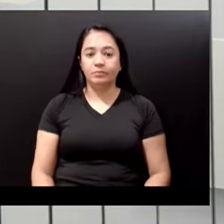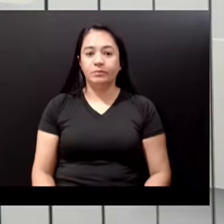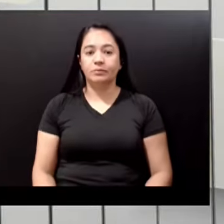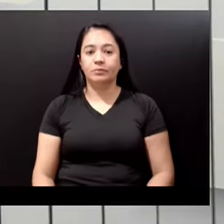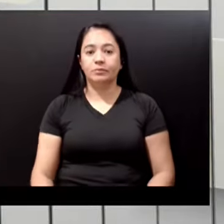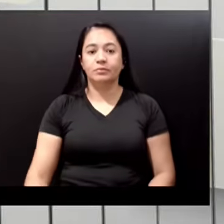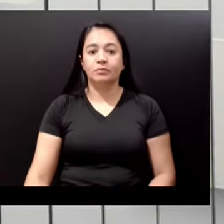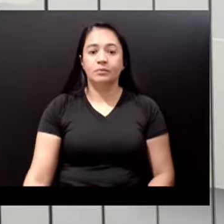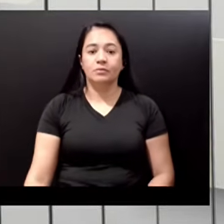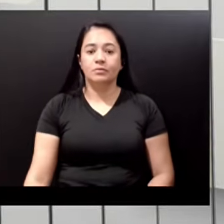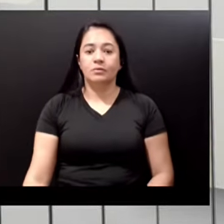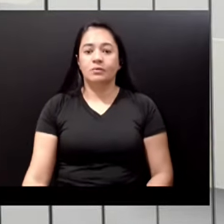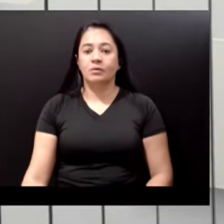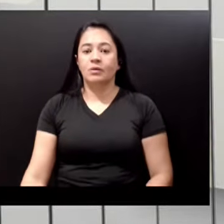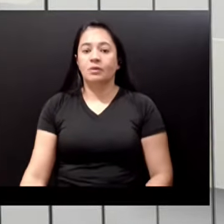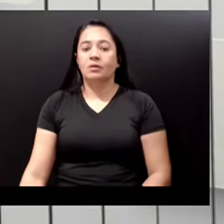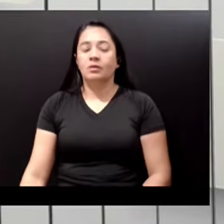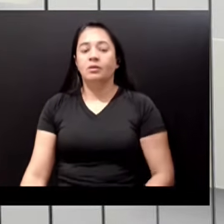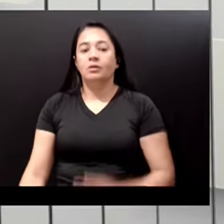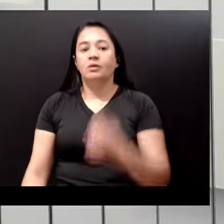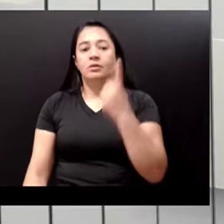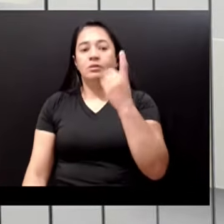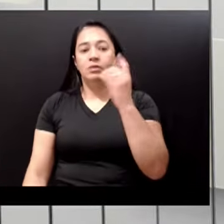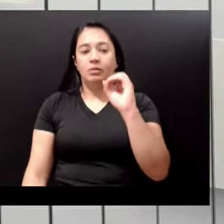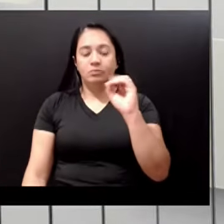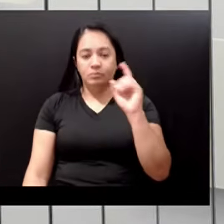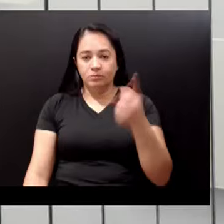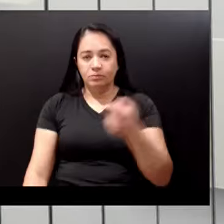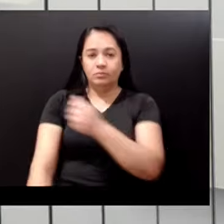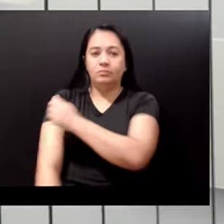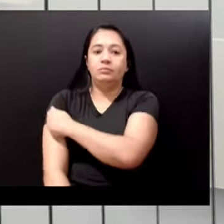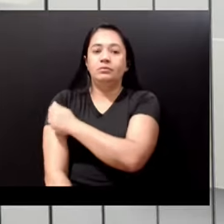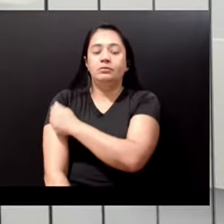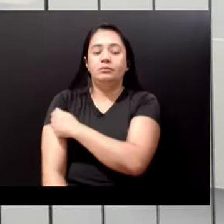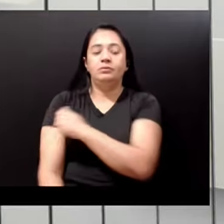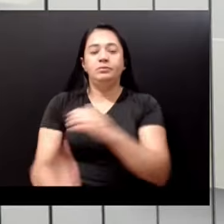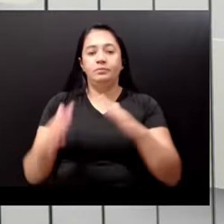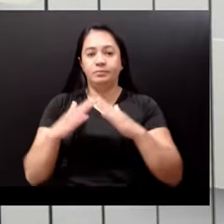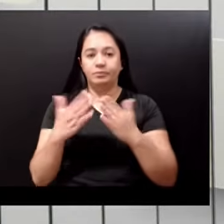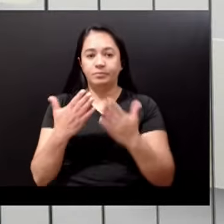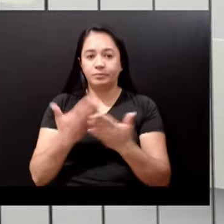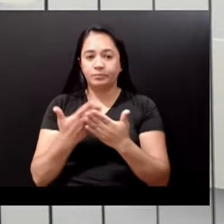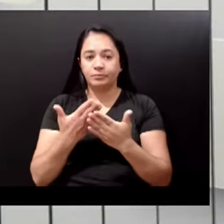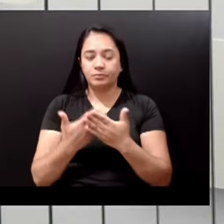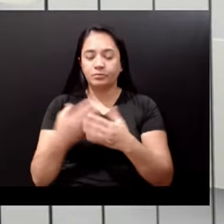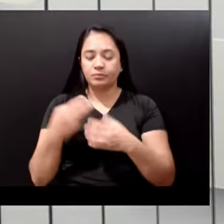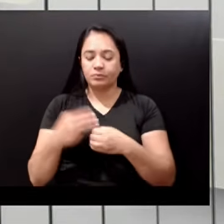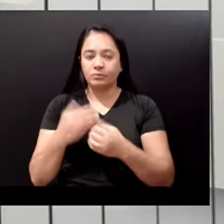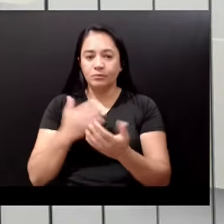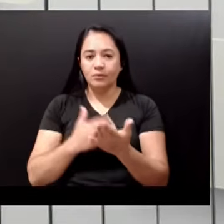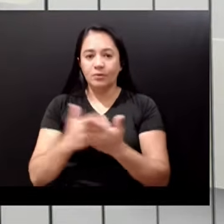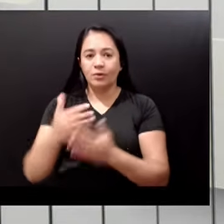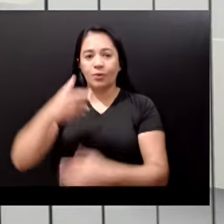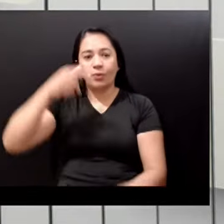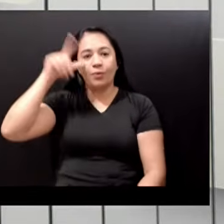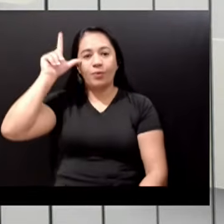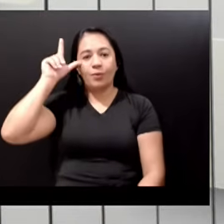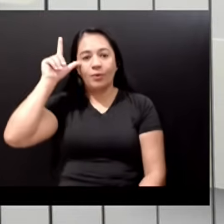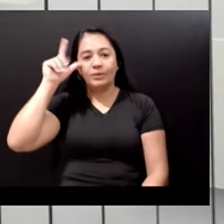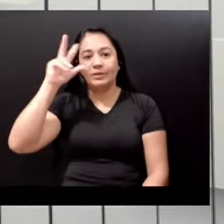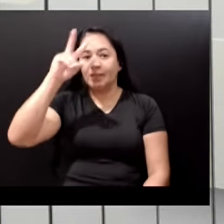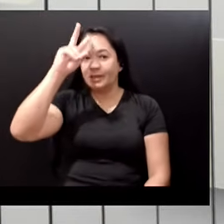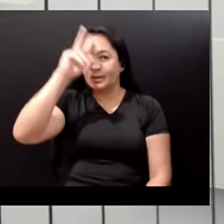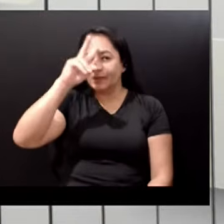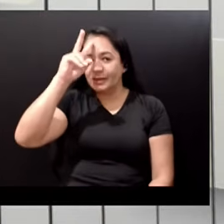Cerca de 10 mil estudantes das escolas municipais começaram ontem a mergulhar na história